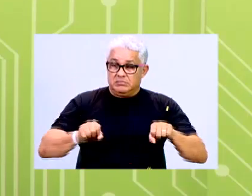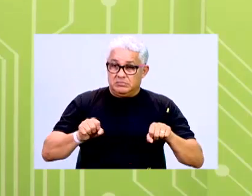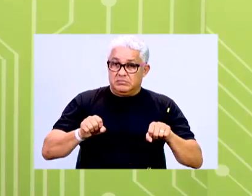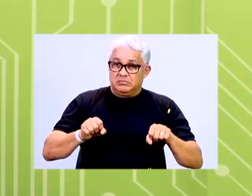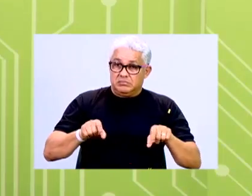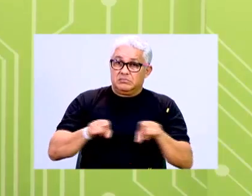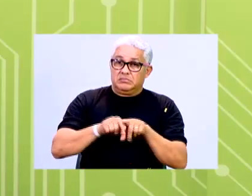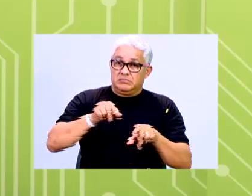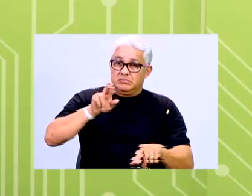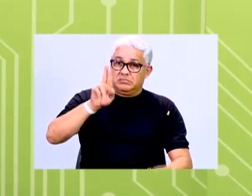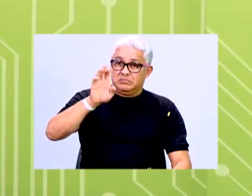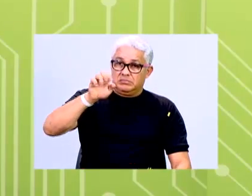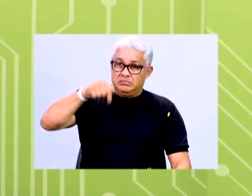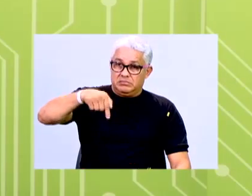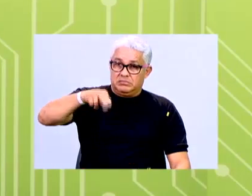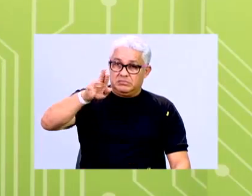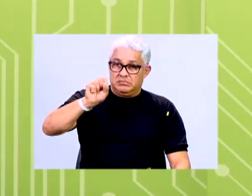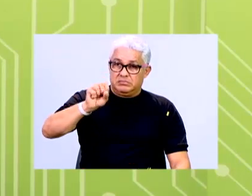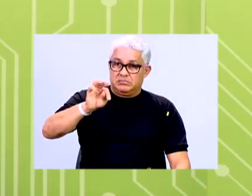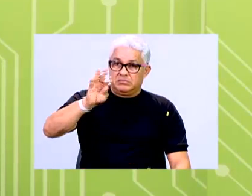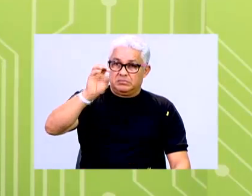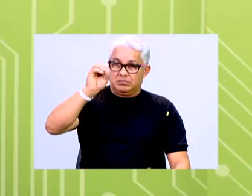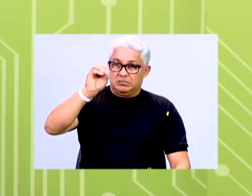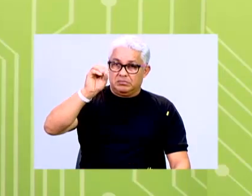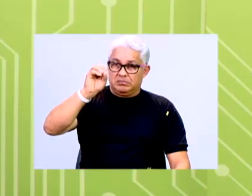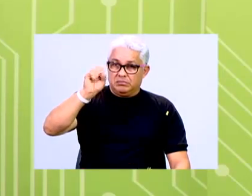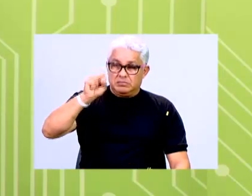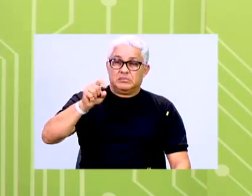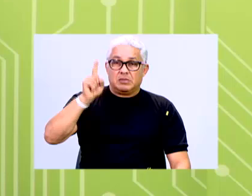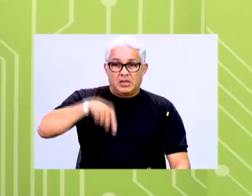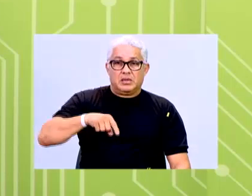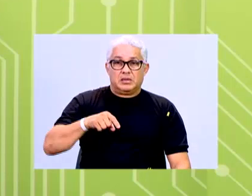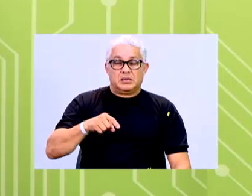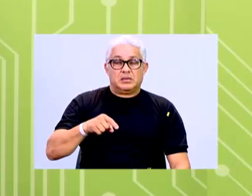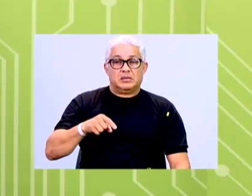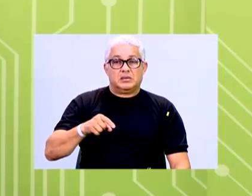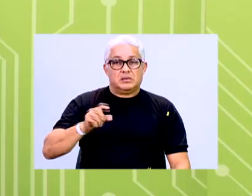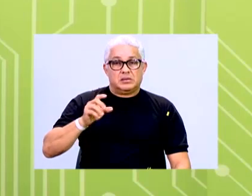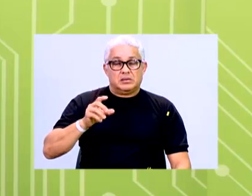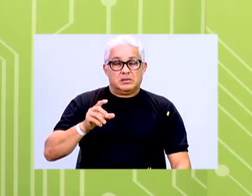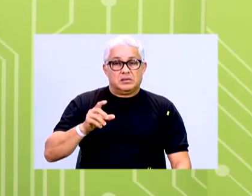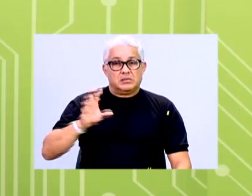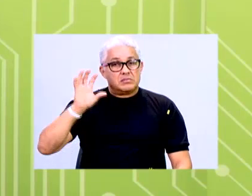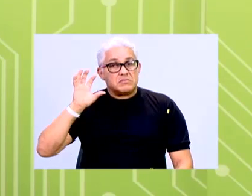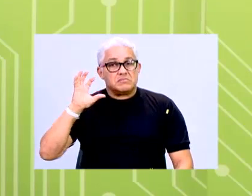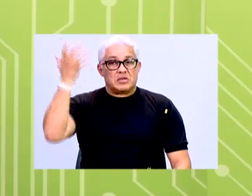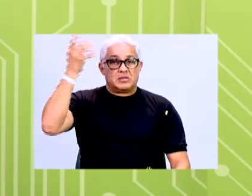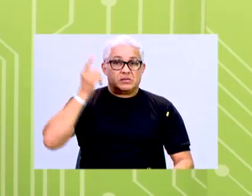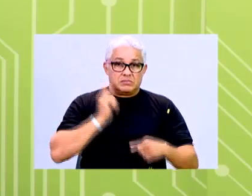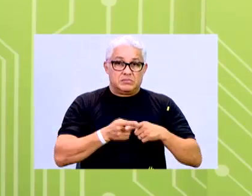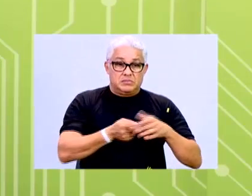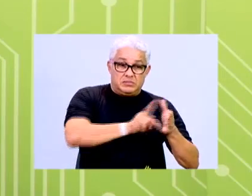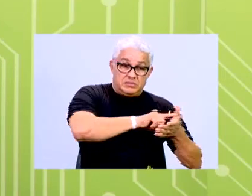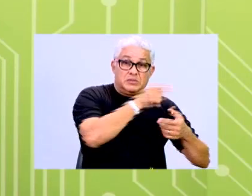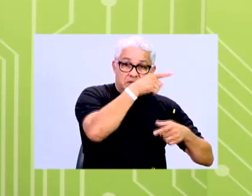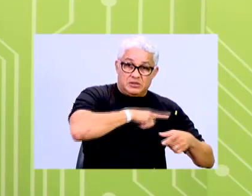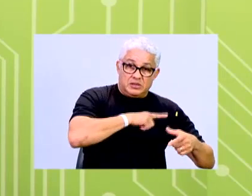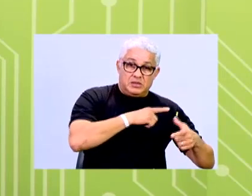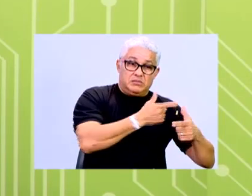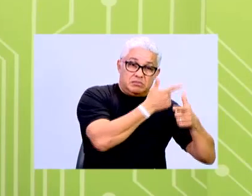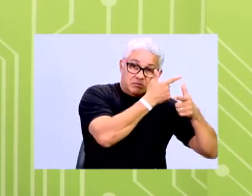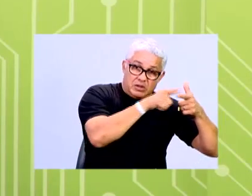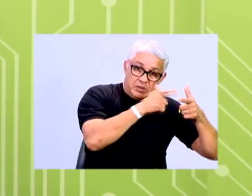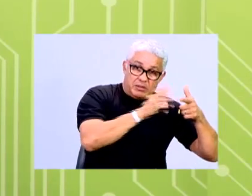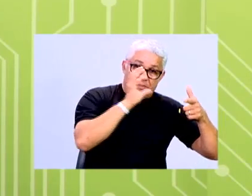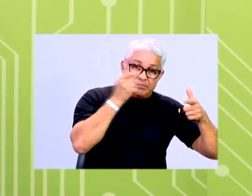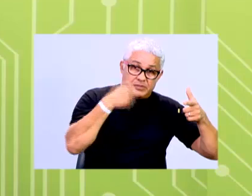requisito, ele é a solução, ou seja, é porque existe um problema a ser resolvido, né? E temos que ter